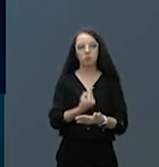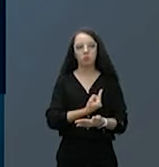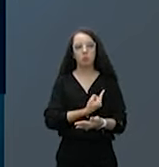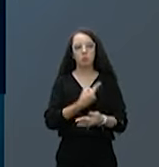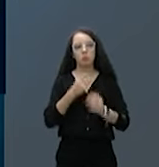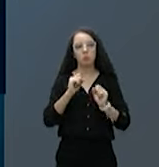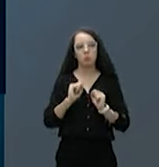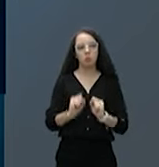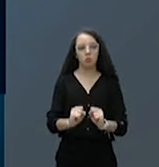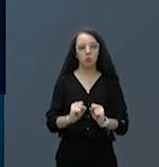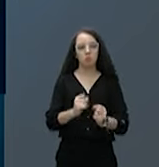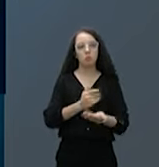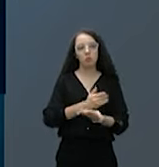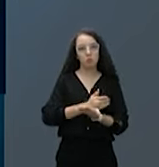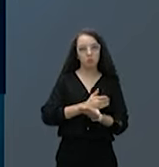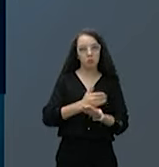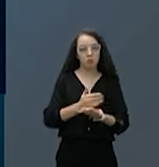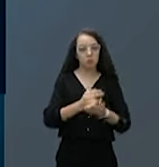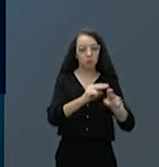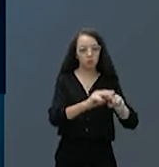começar por elas.